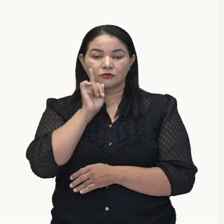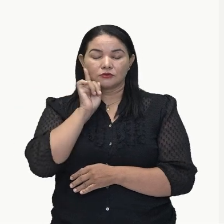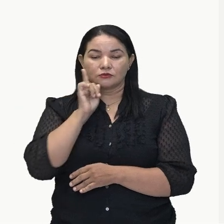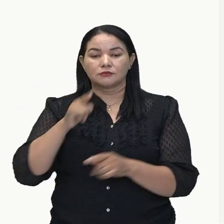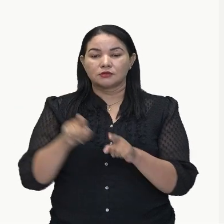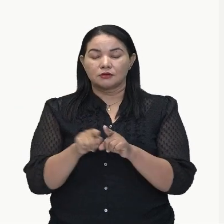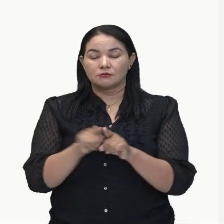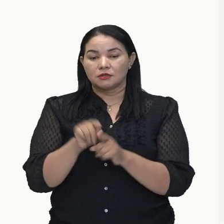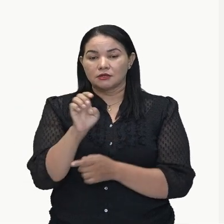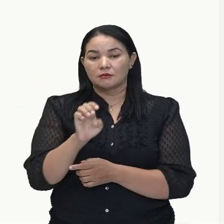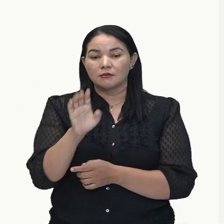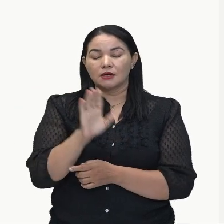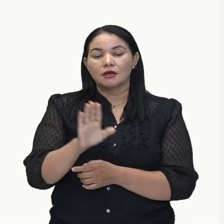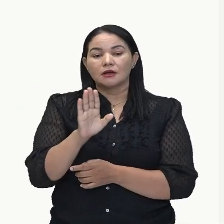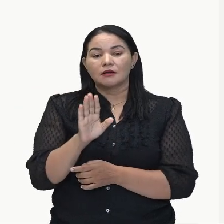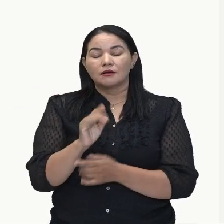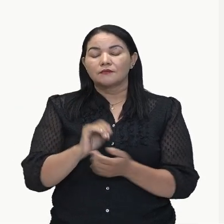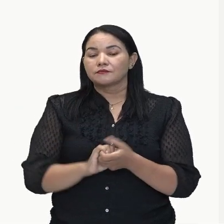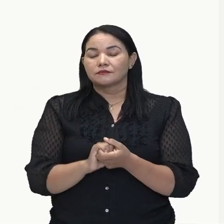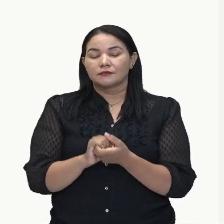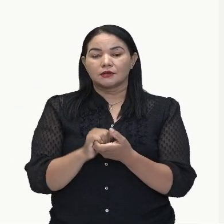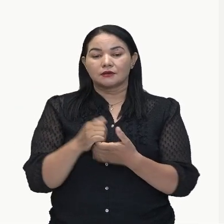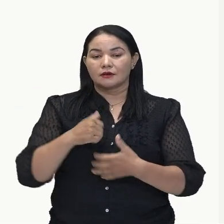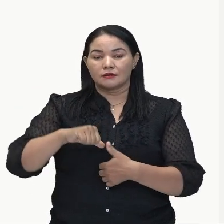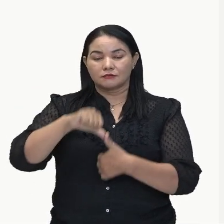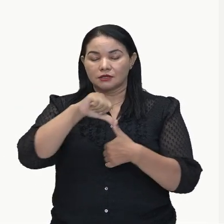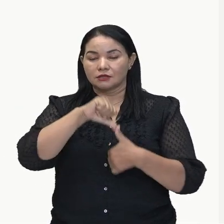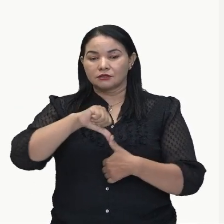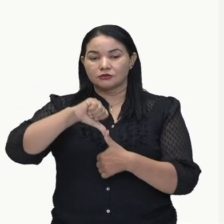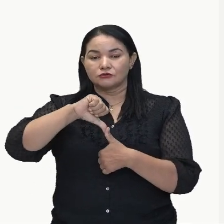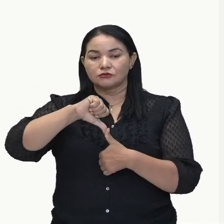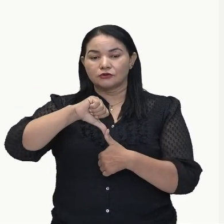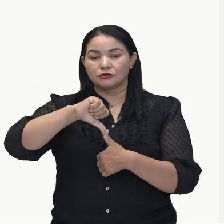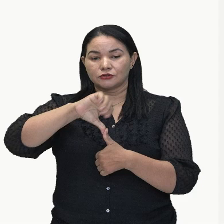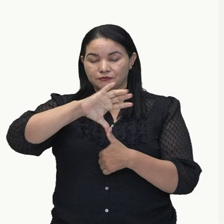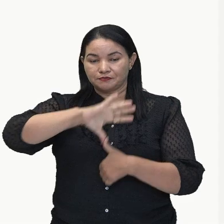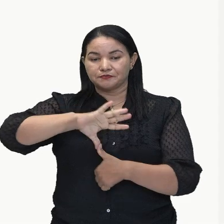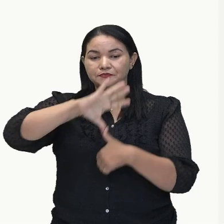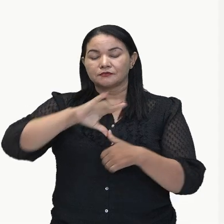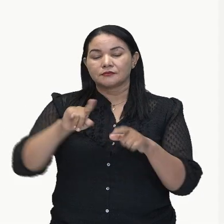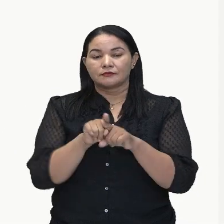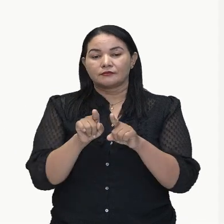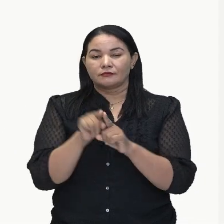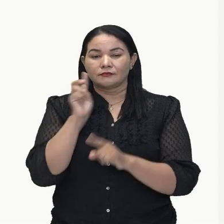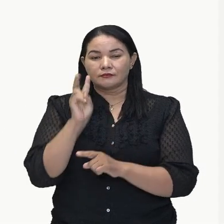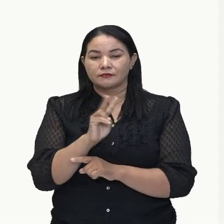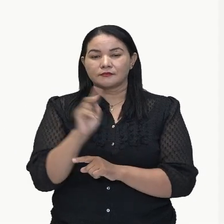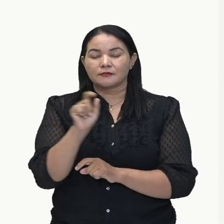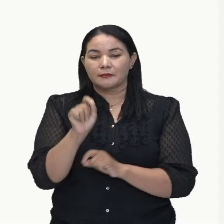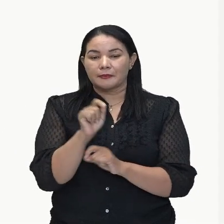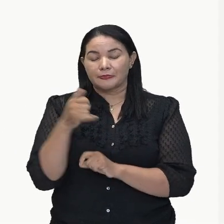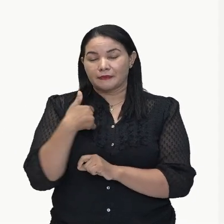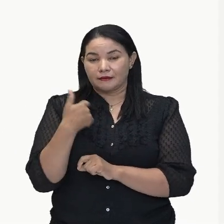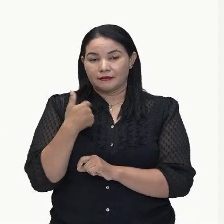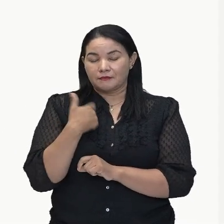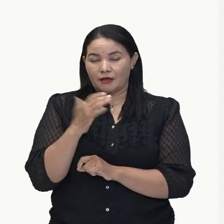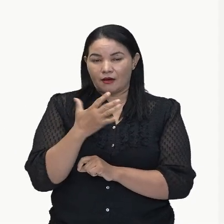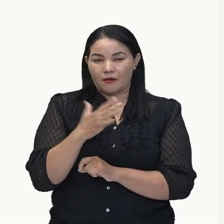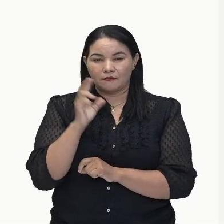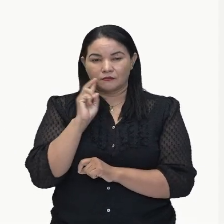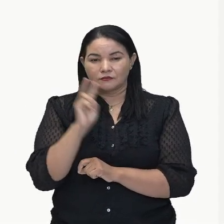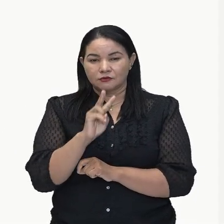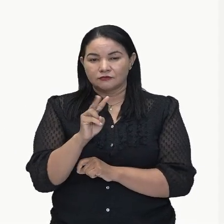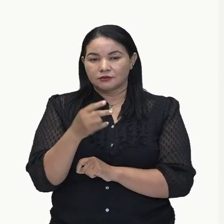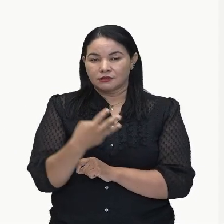Norte, as economias majoritárias vão ter diferentes perfis de idade, mas uma média que se tem, né? Aqui